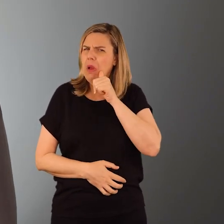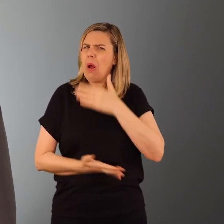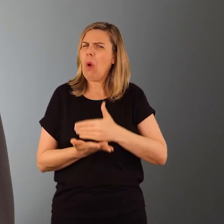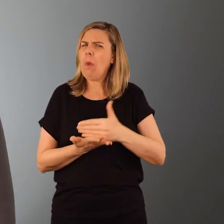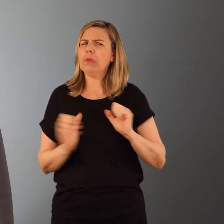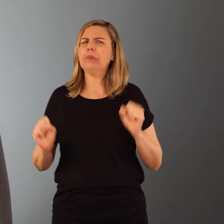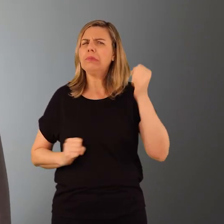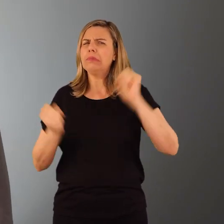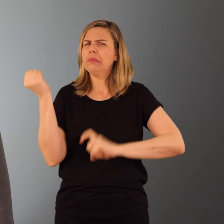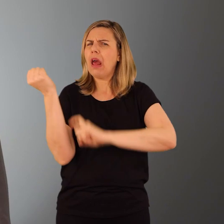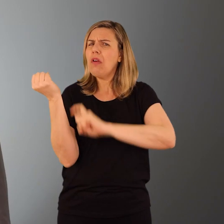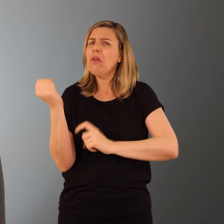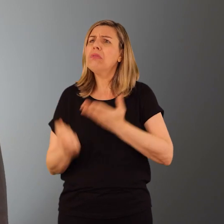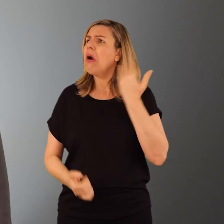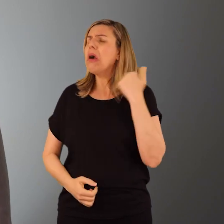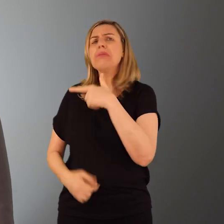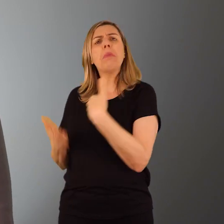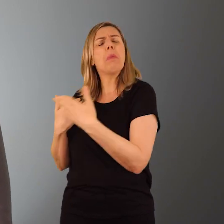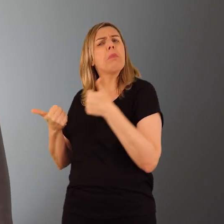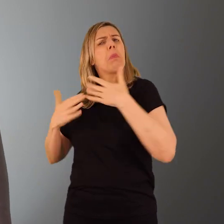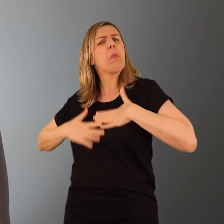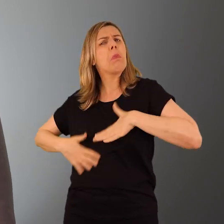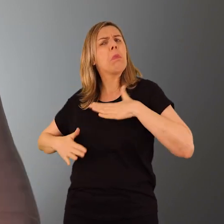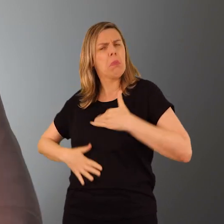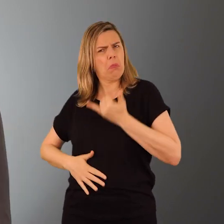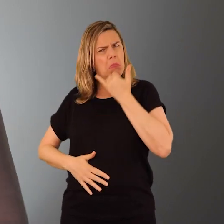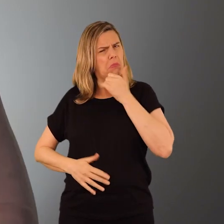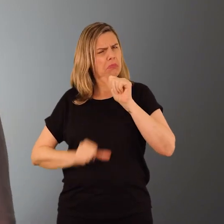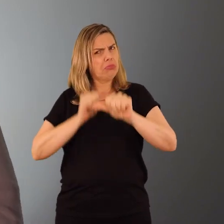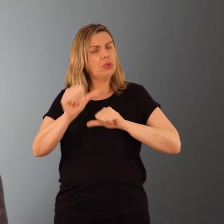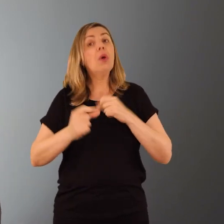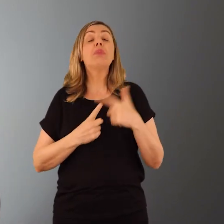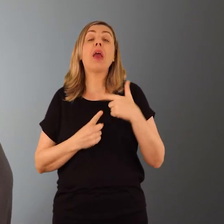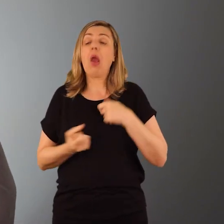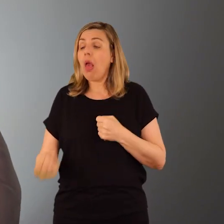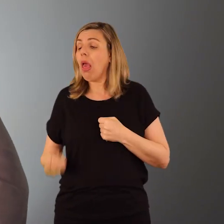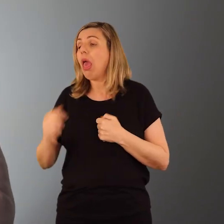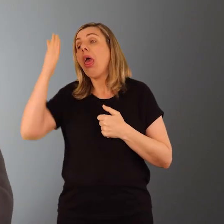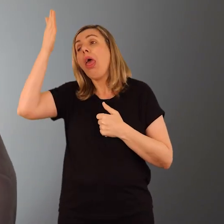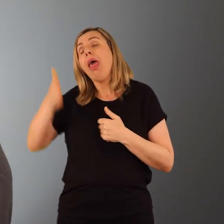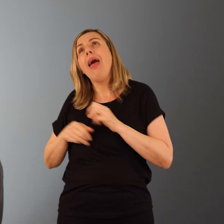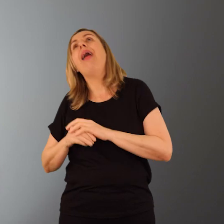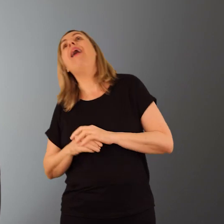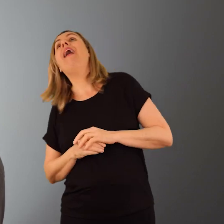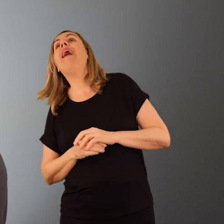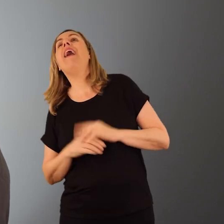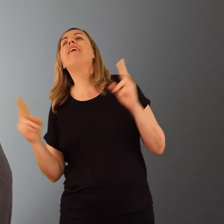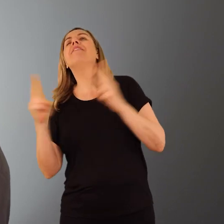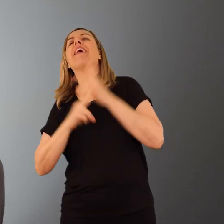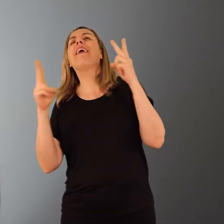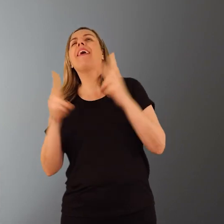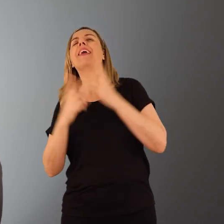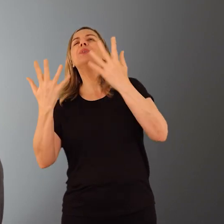meio nervosa, sabe? Ela não era assim lá comigo, né? Aí porque eu tava assim olhando para fora do carro, né? Botei a mão assim para